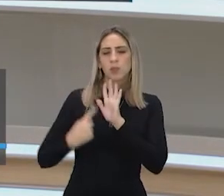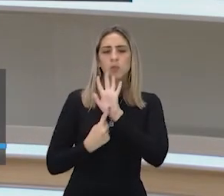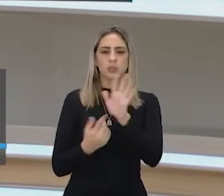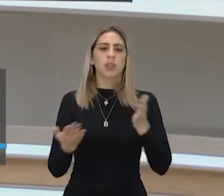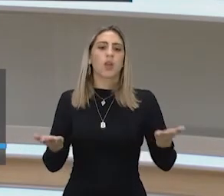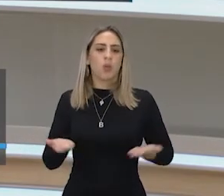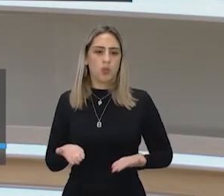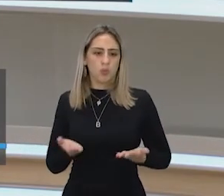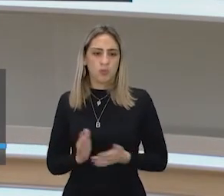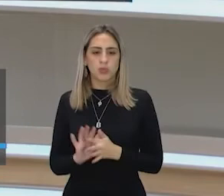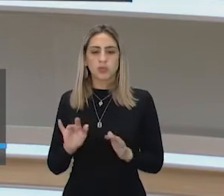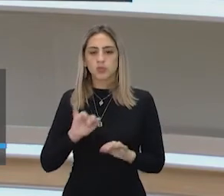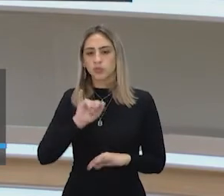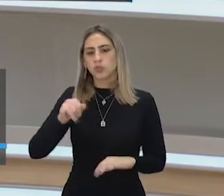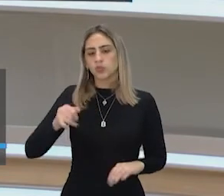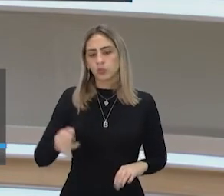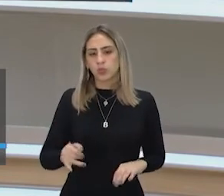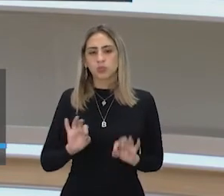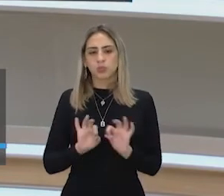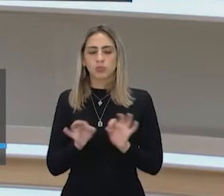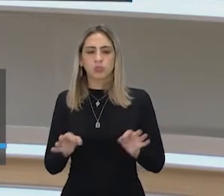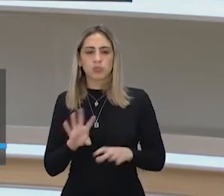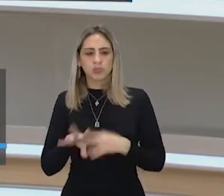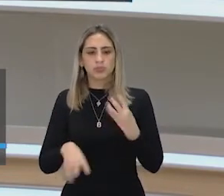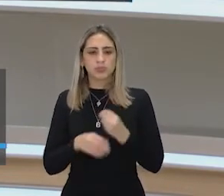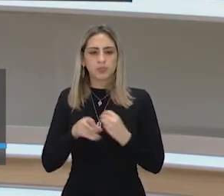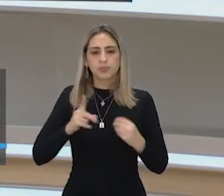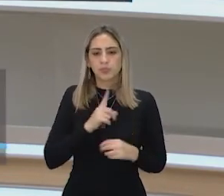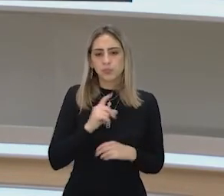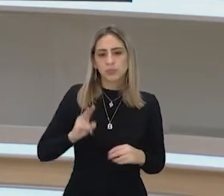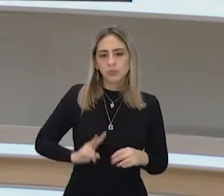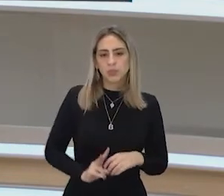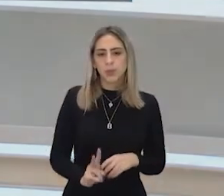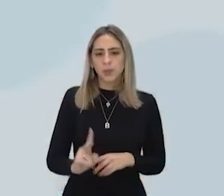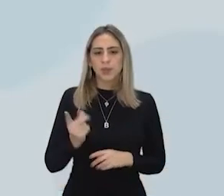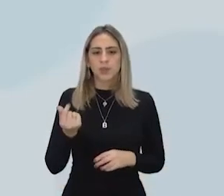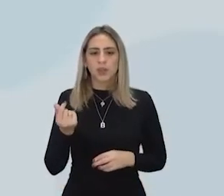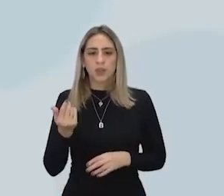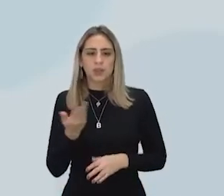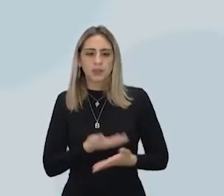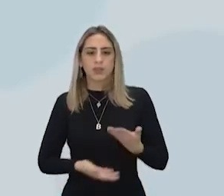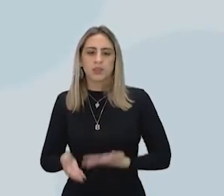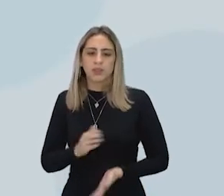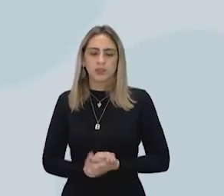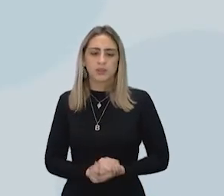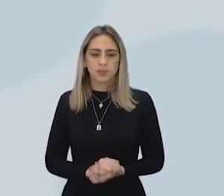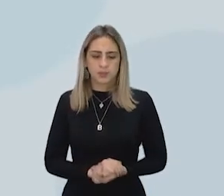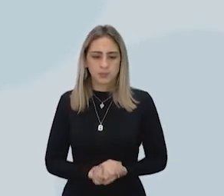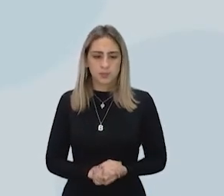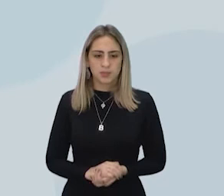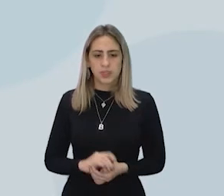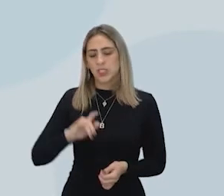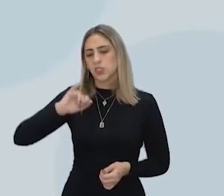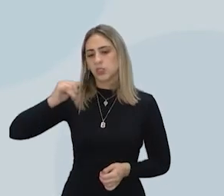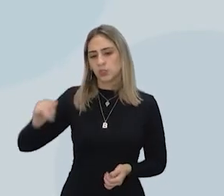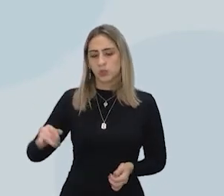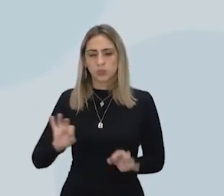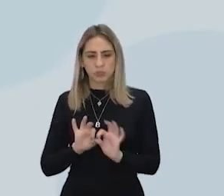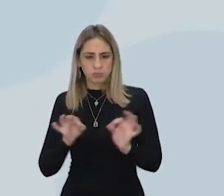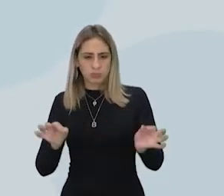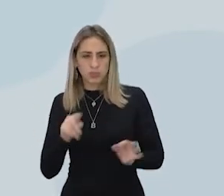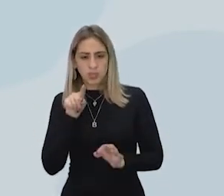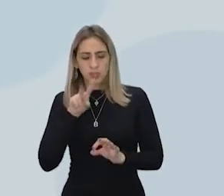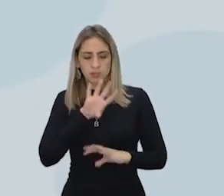hoje. O juro composto, ele vai incidir sempre sobre o valor atualizado. Veja que aqui, no caso do juro simples,